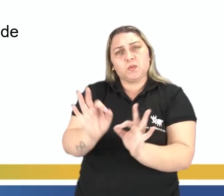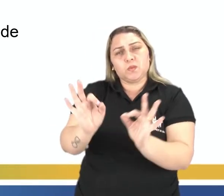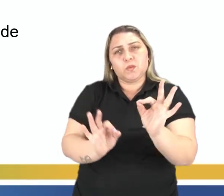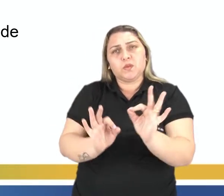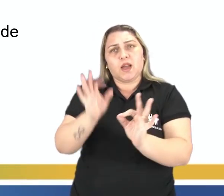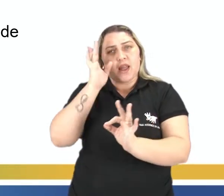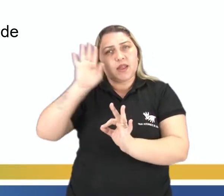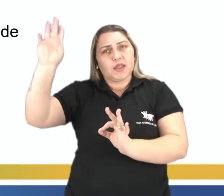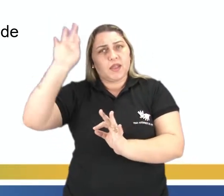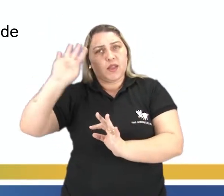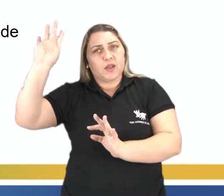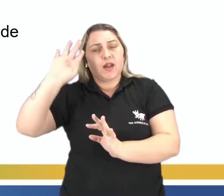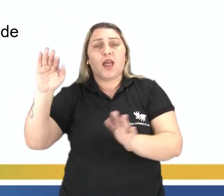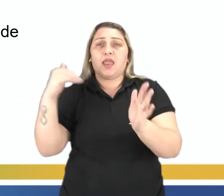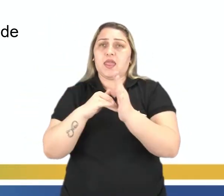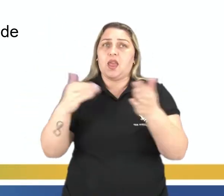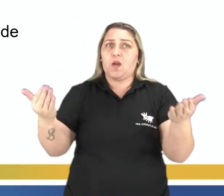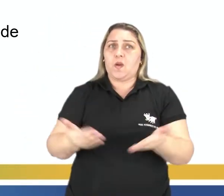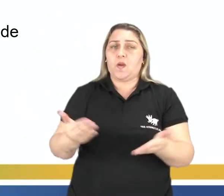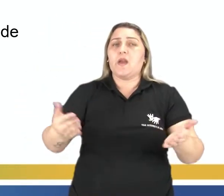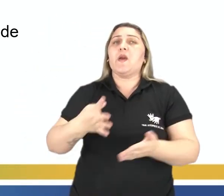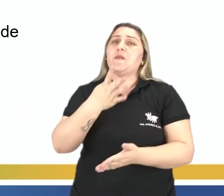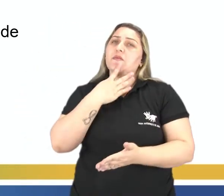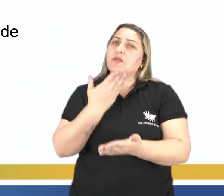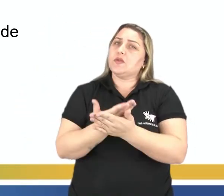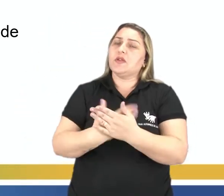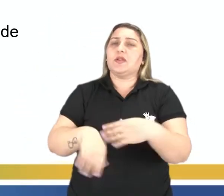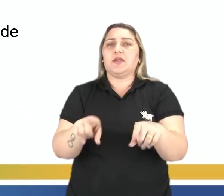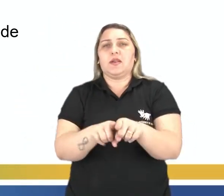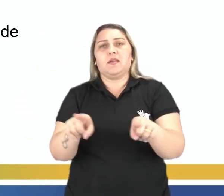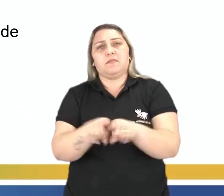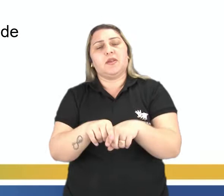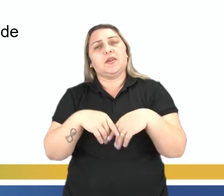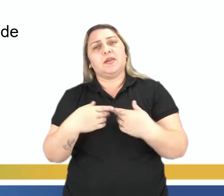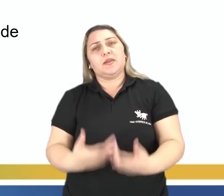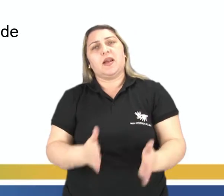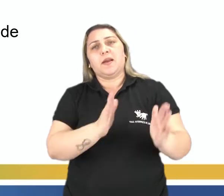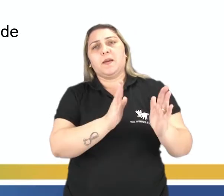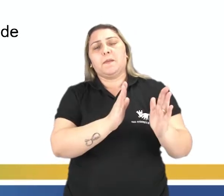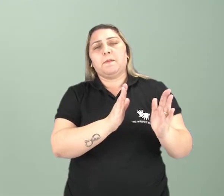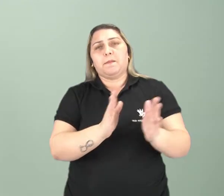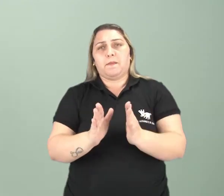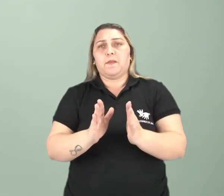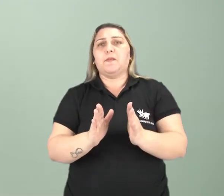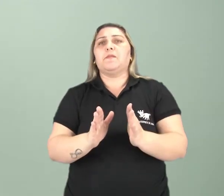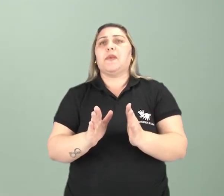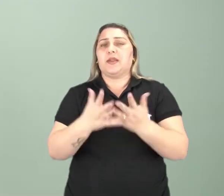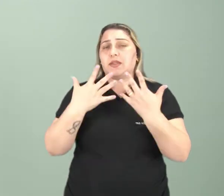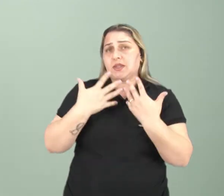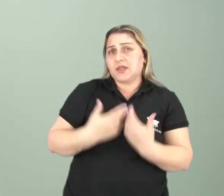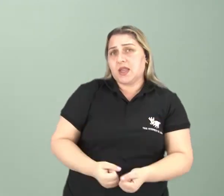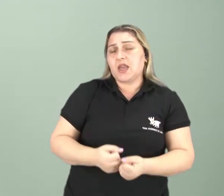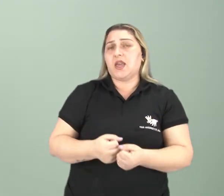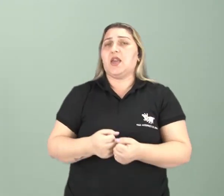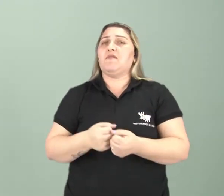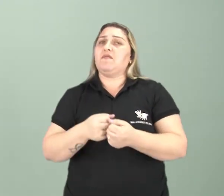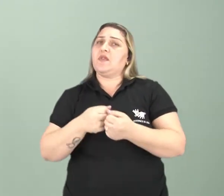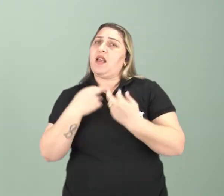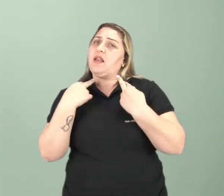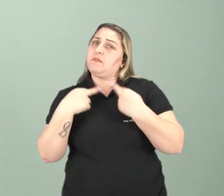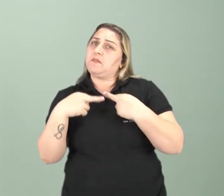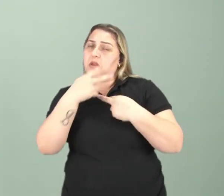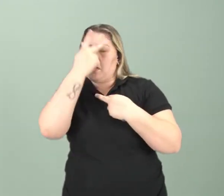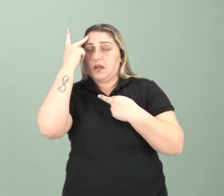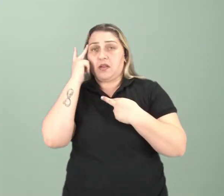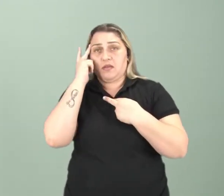suas teorias, que até hoje são conhecidas e são estudadas, Parte dela foi aceita por um tempo, foi criticada, o que